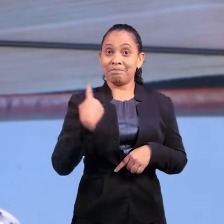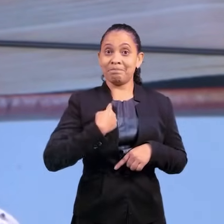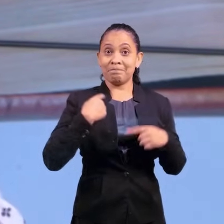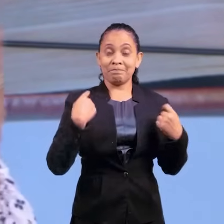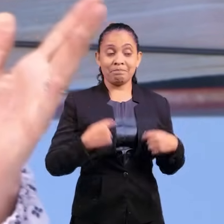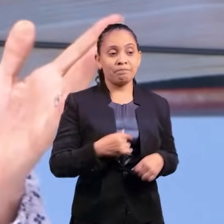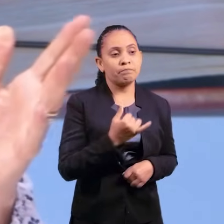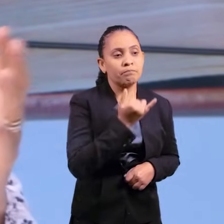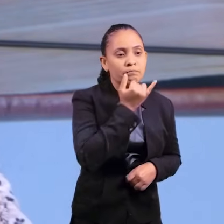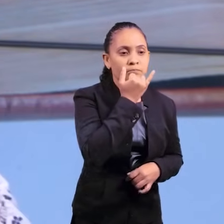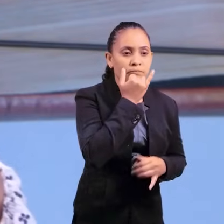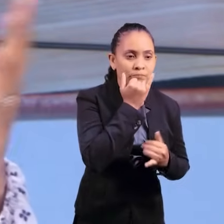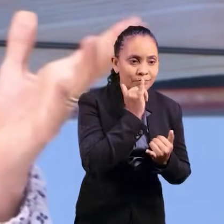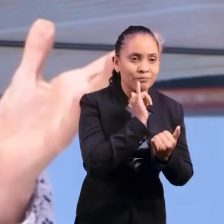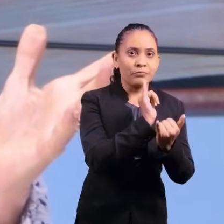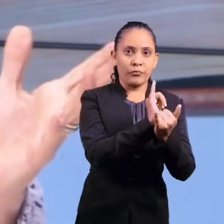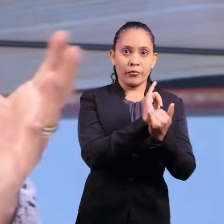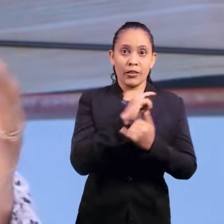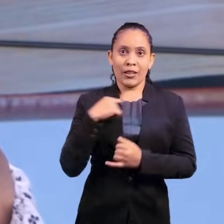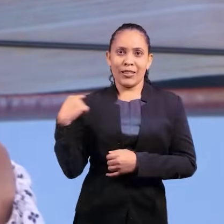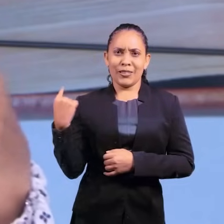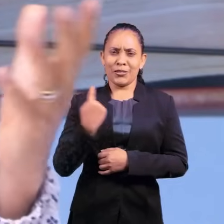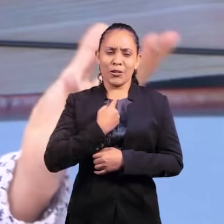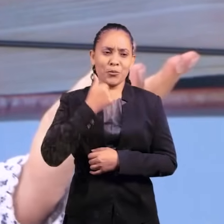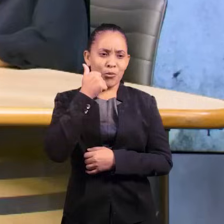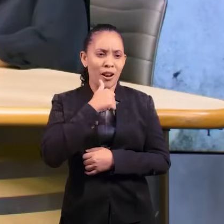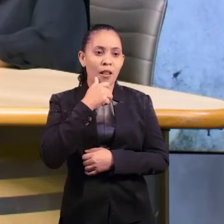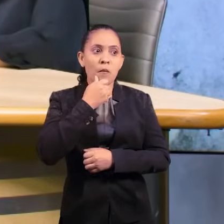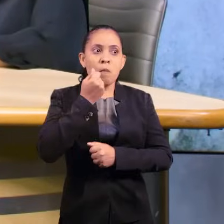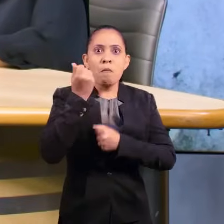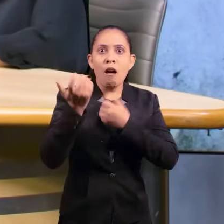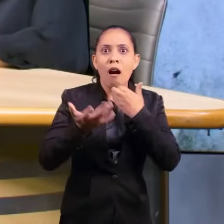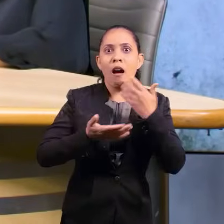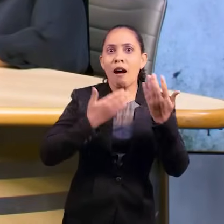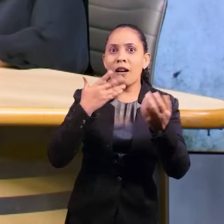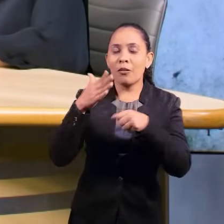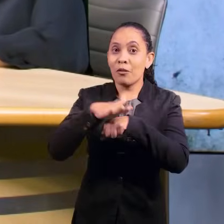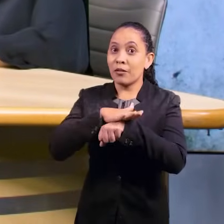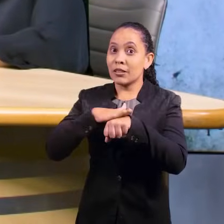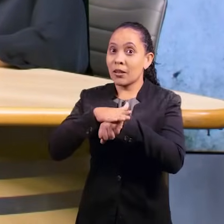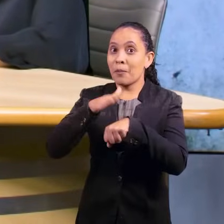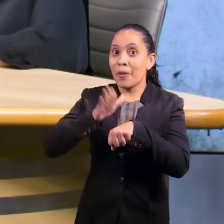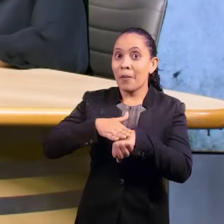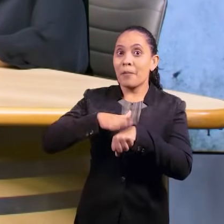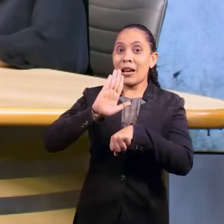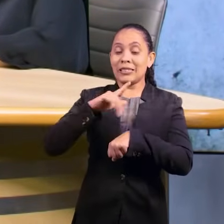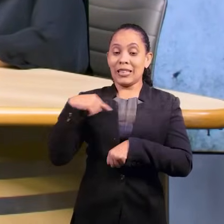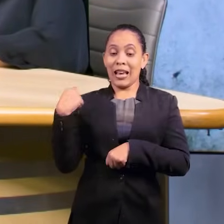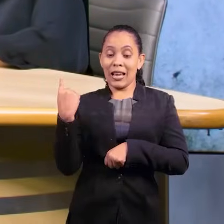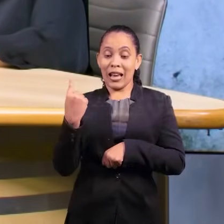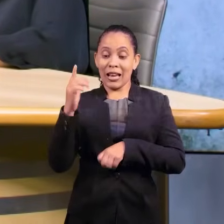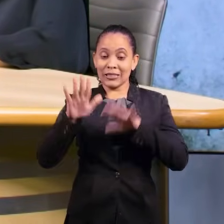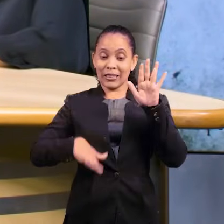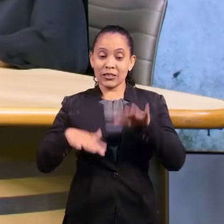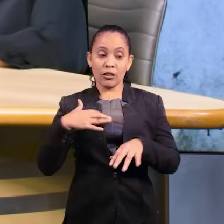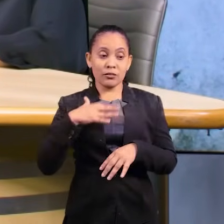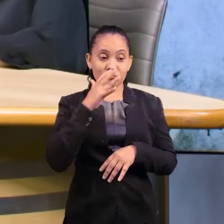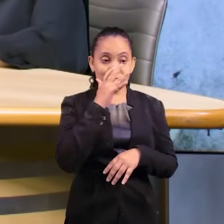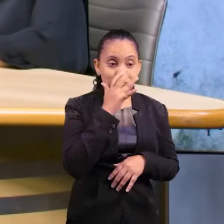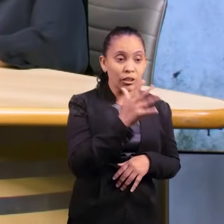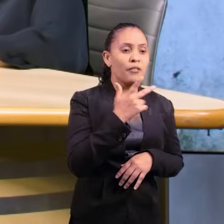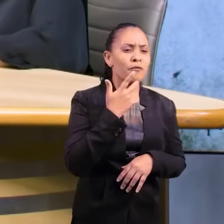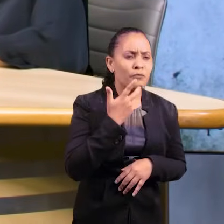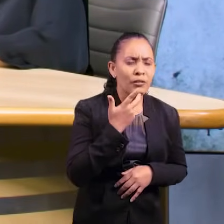às vezes, expansivas, falamos muita, né? Somos mais conversadas e tudo. E às vezes nós ofendemos um irmão, uma